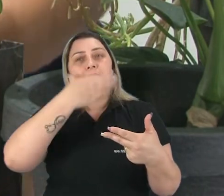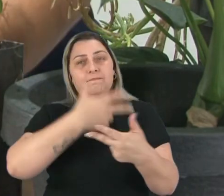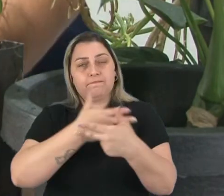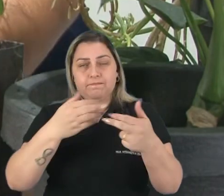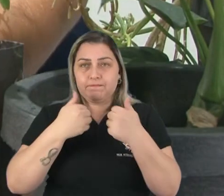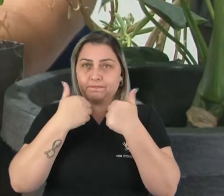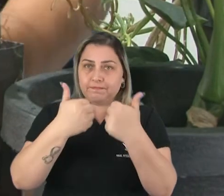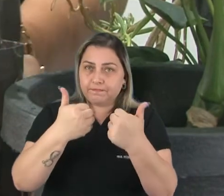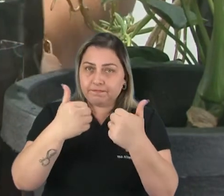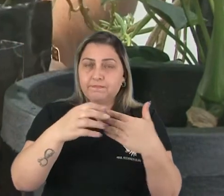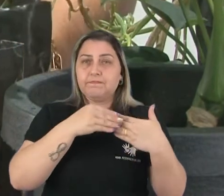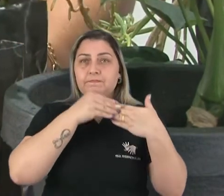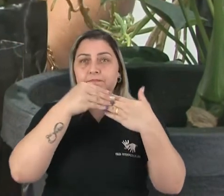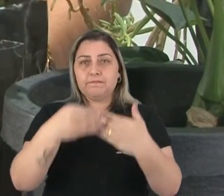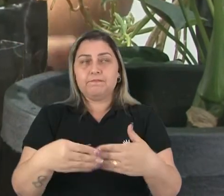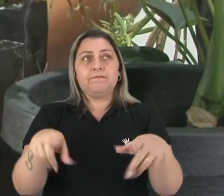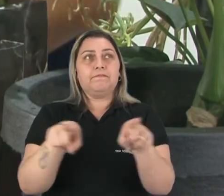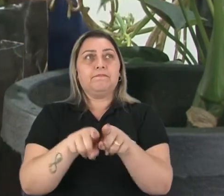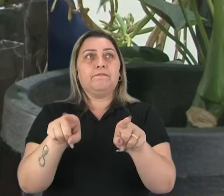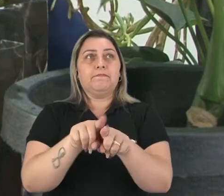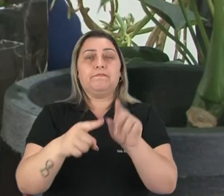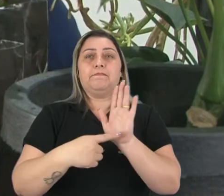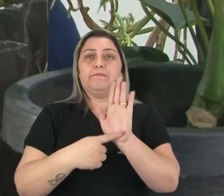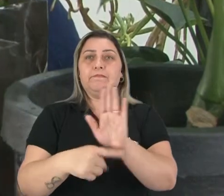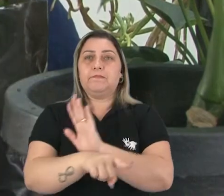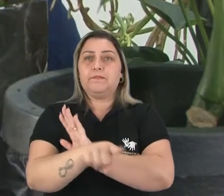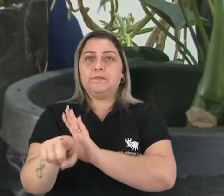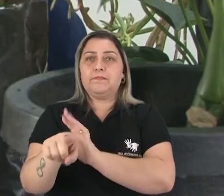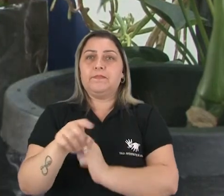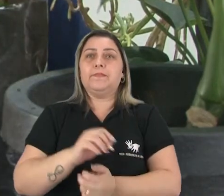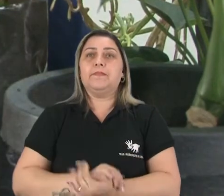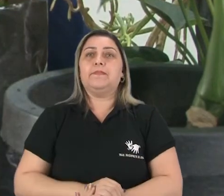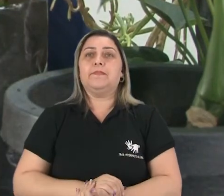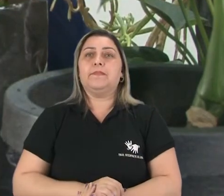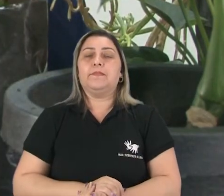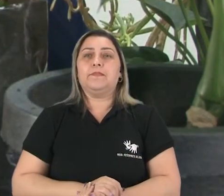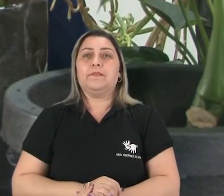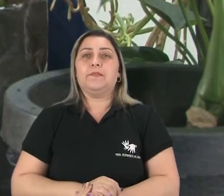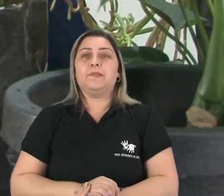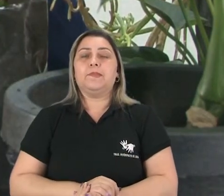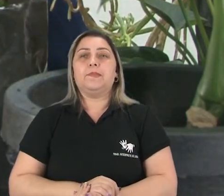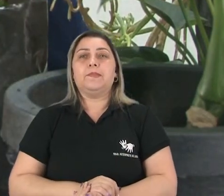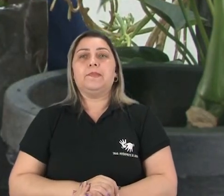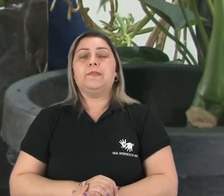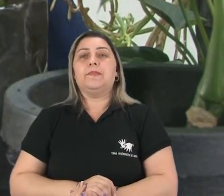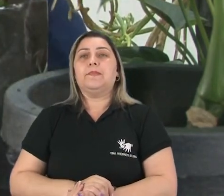Frutífera, muito bem. Eu trouxe aqui também a muda da amora.